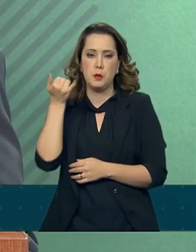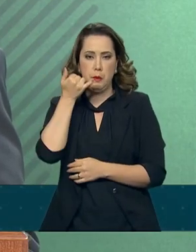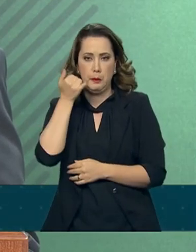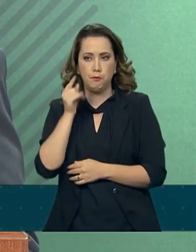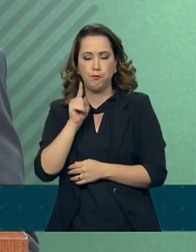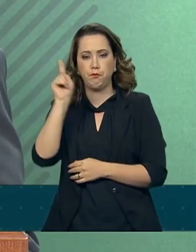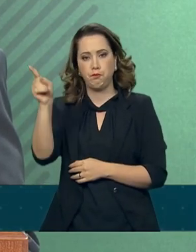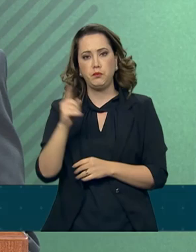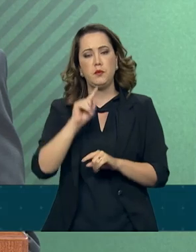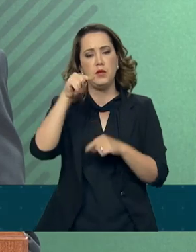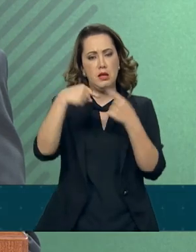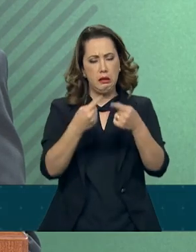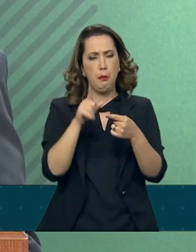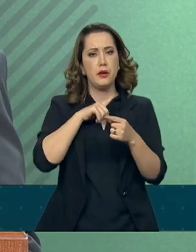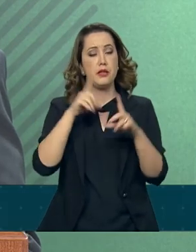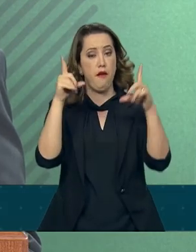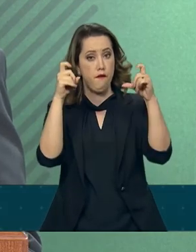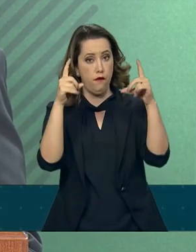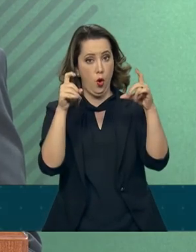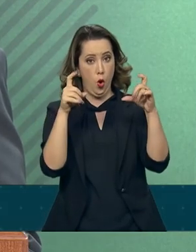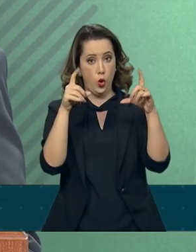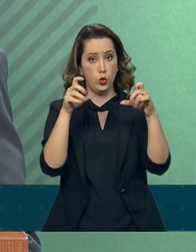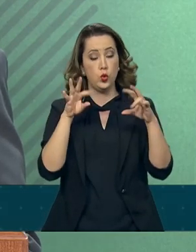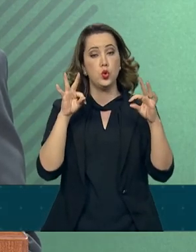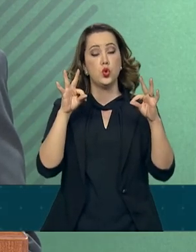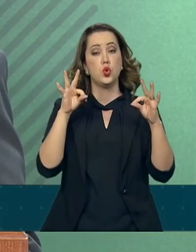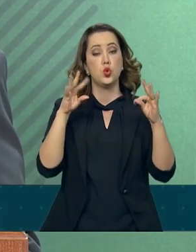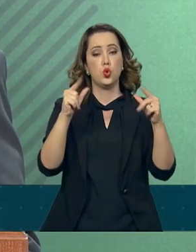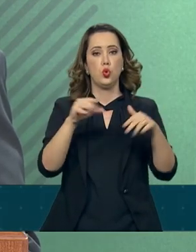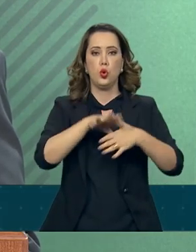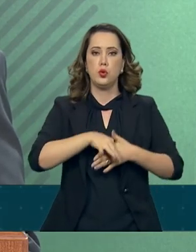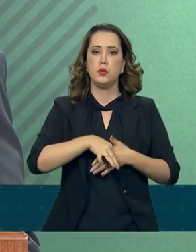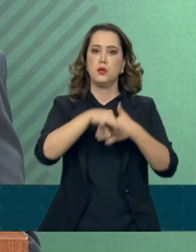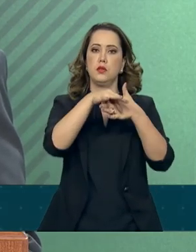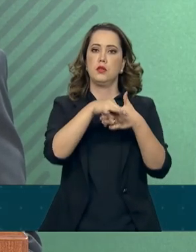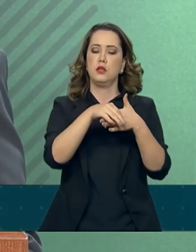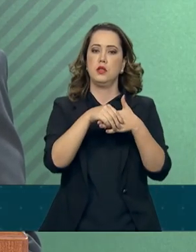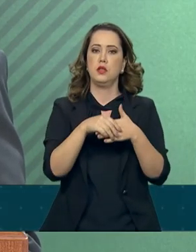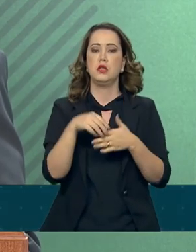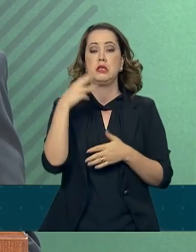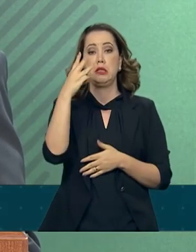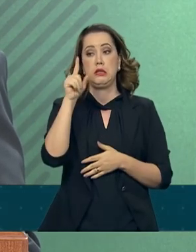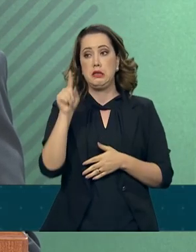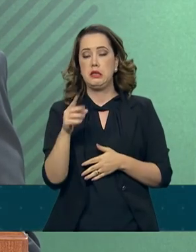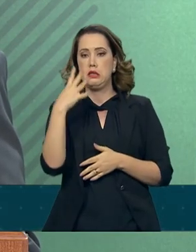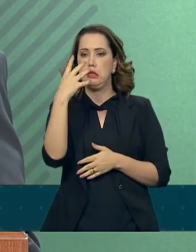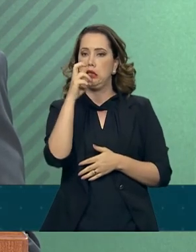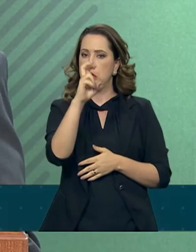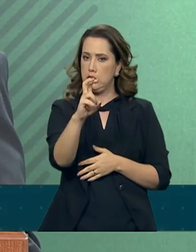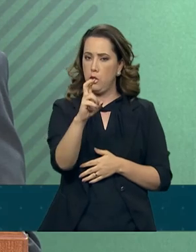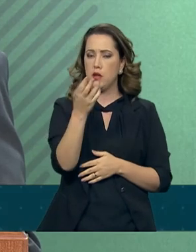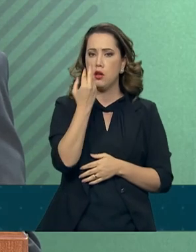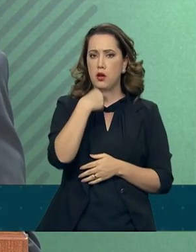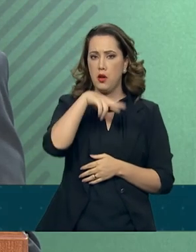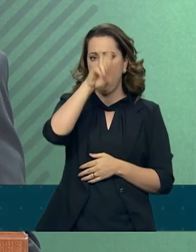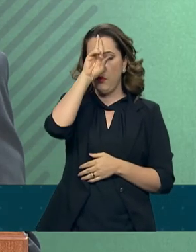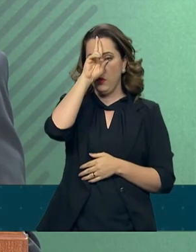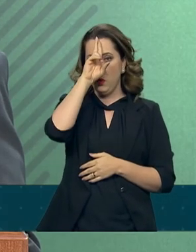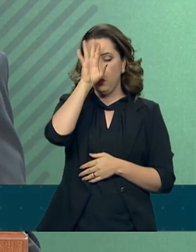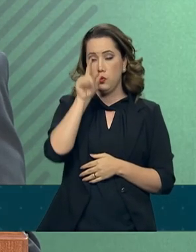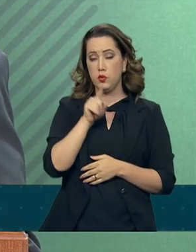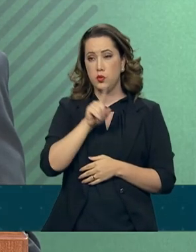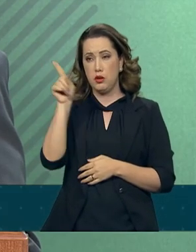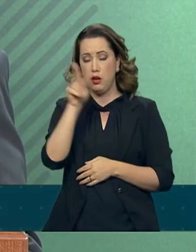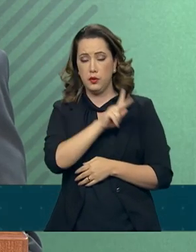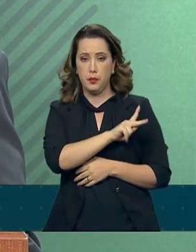dos chefes de estado às 13 45 amos almoço oficial oferecido pelo